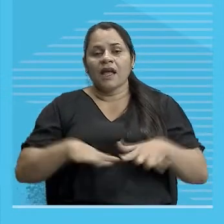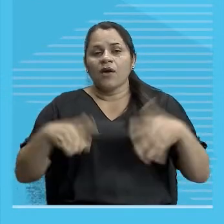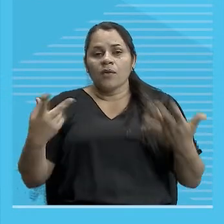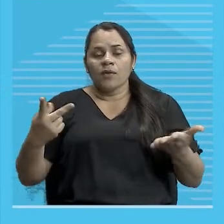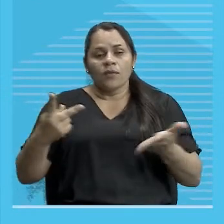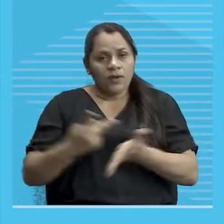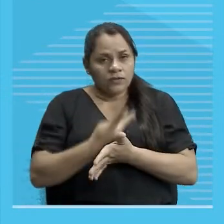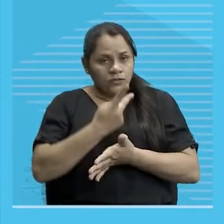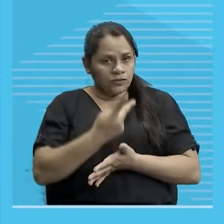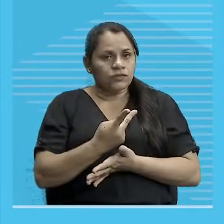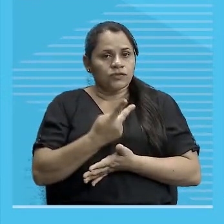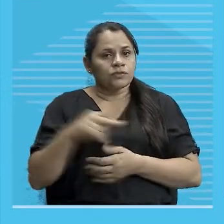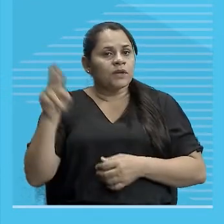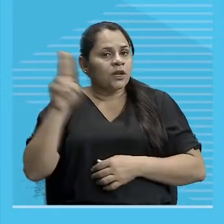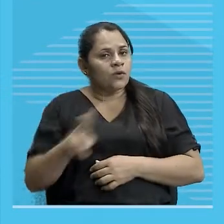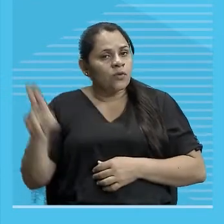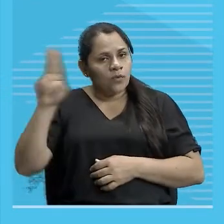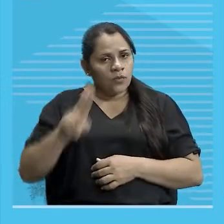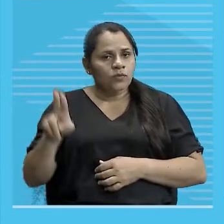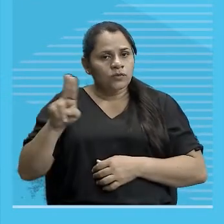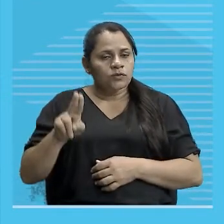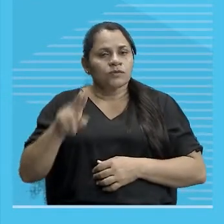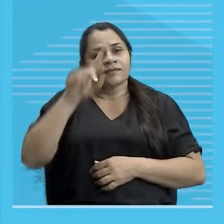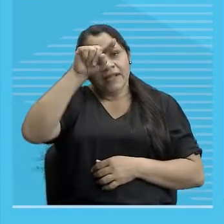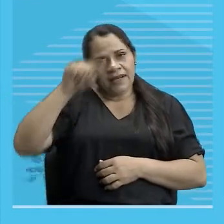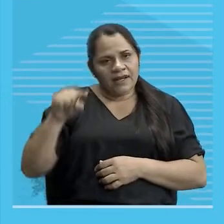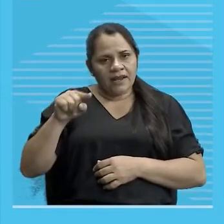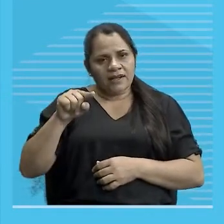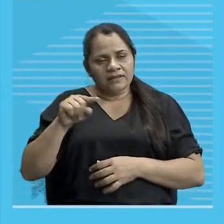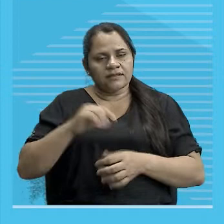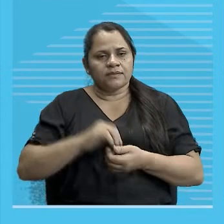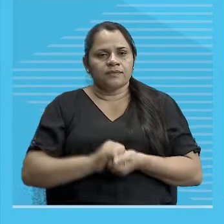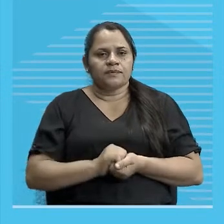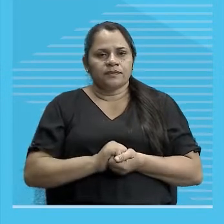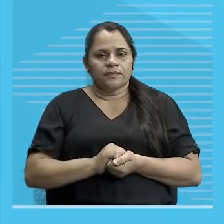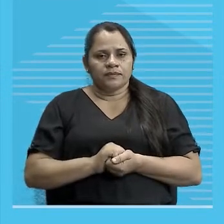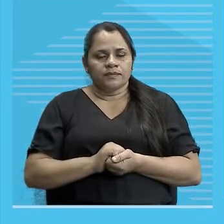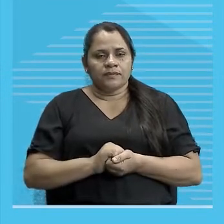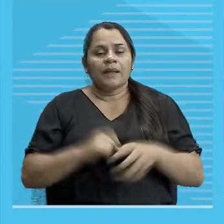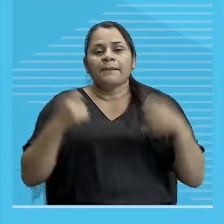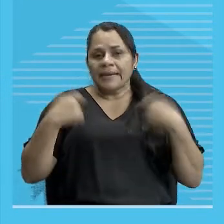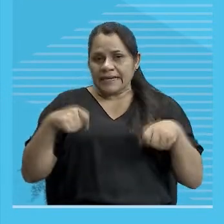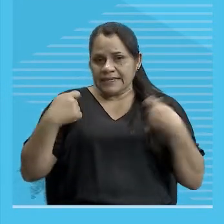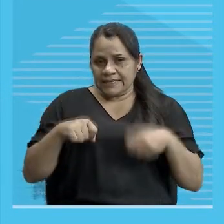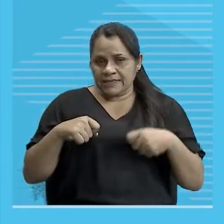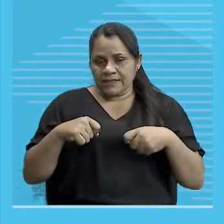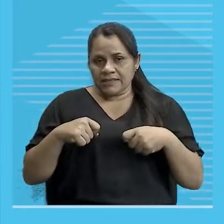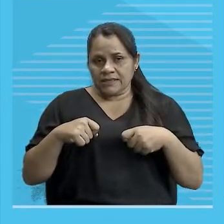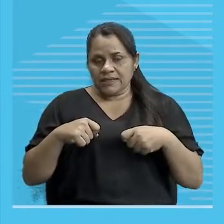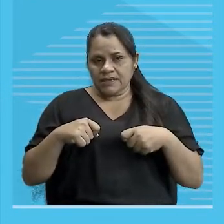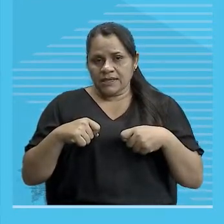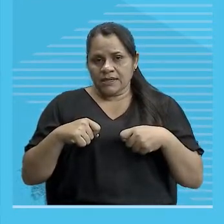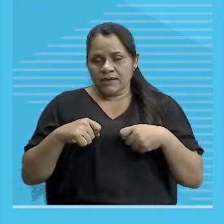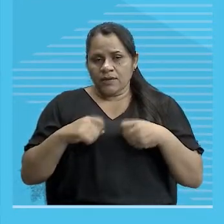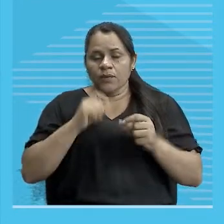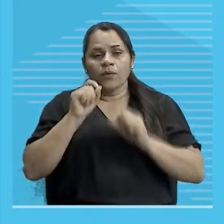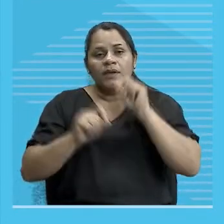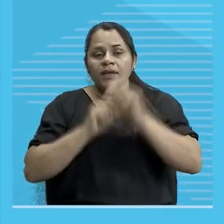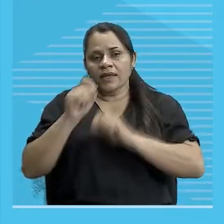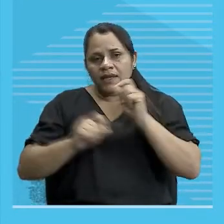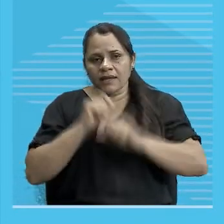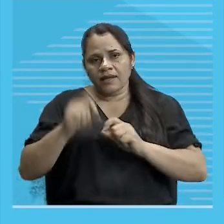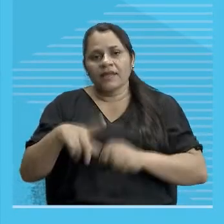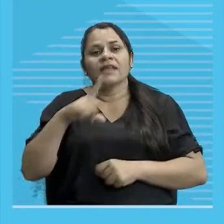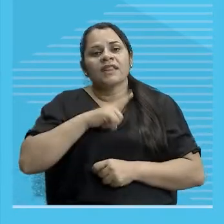a ocorrência desse fenômeno. Olha aí. Precisa, portanto, haver essas